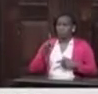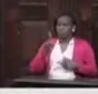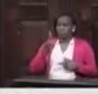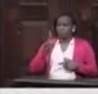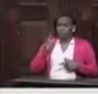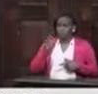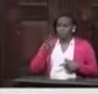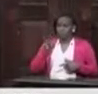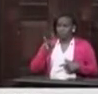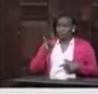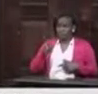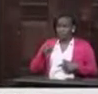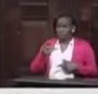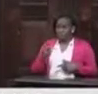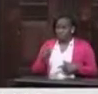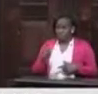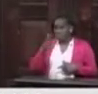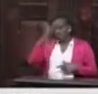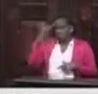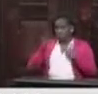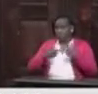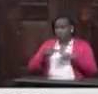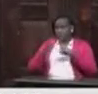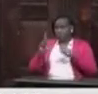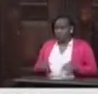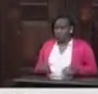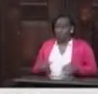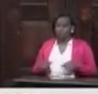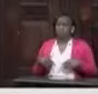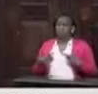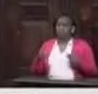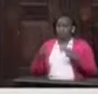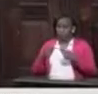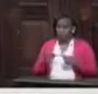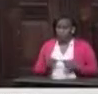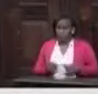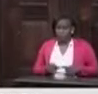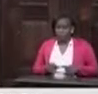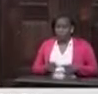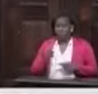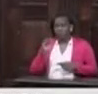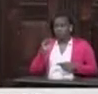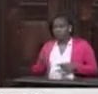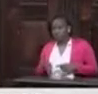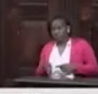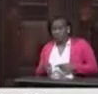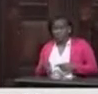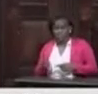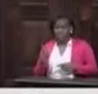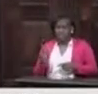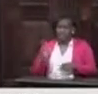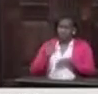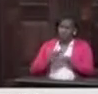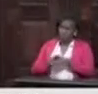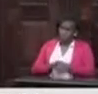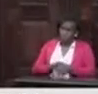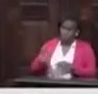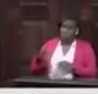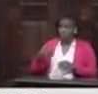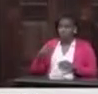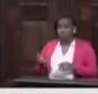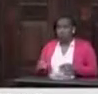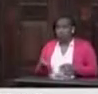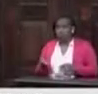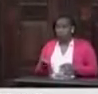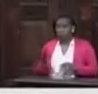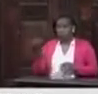previdência dos servidores públicos, e, nesse sentido, seja da aposentadoria por invalidez, ou seja,